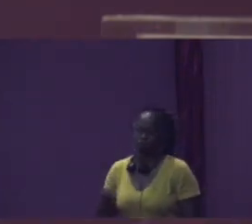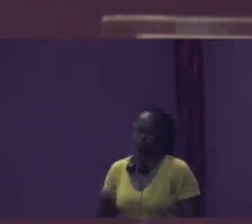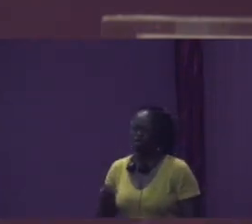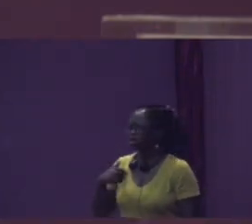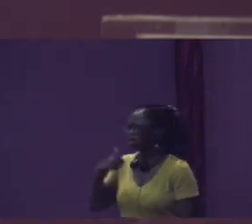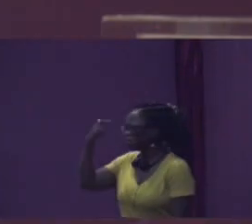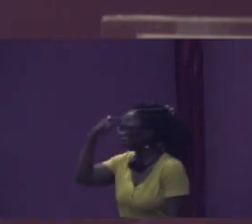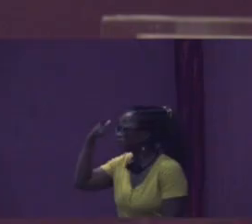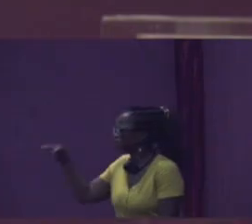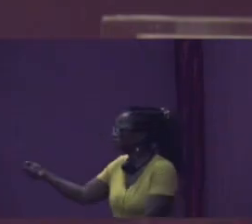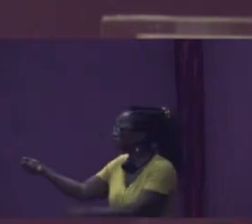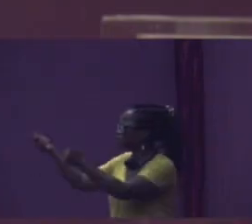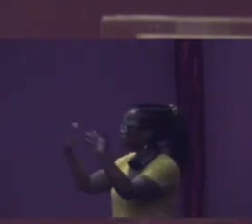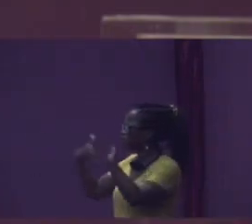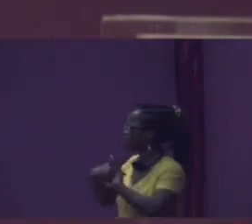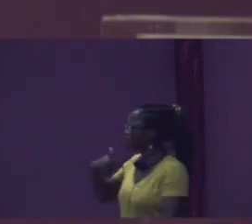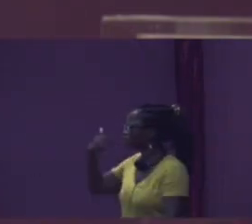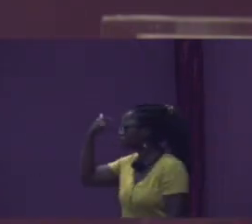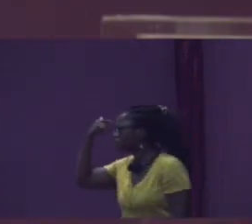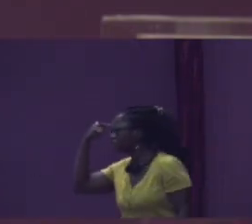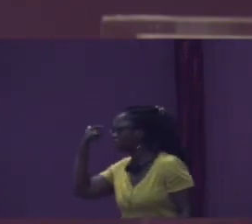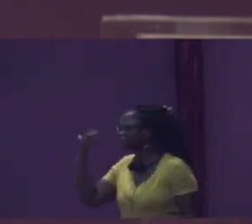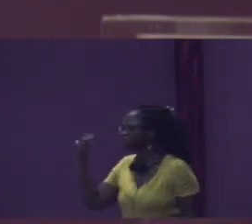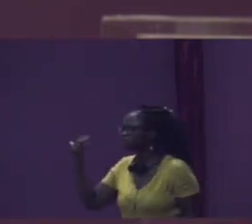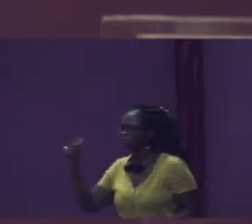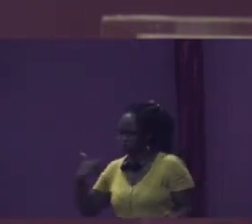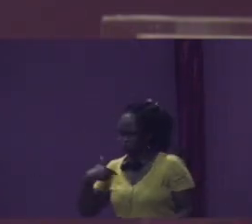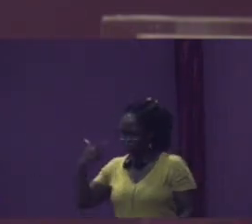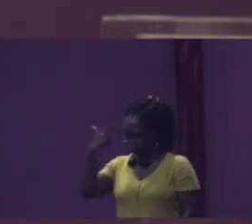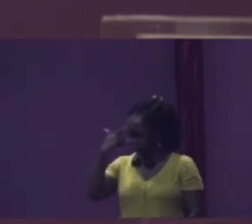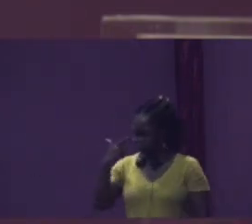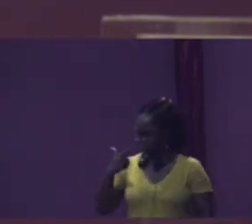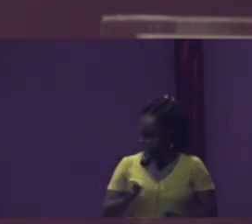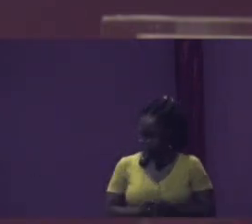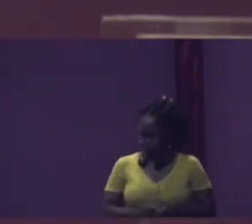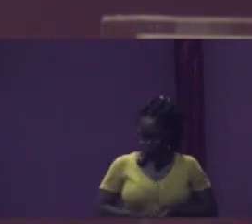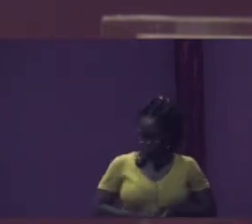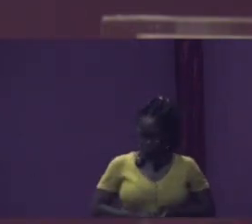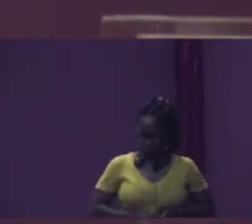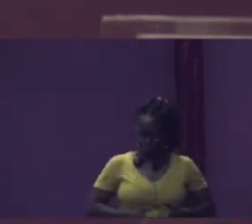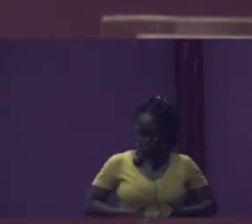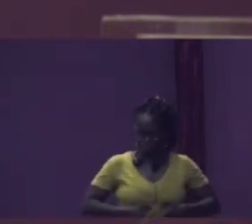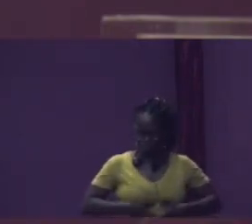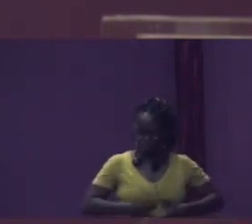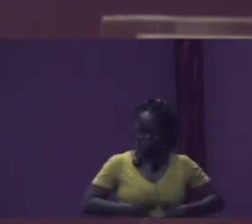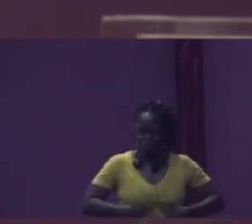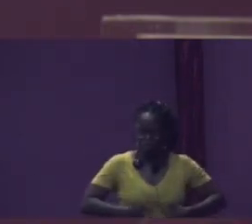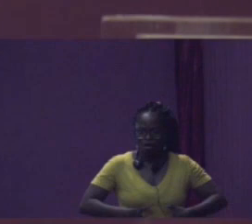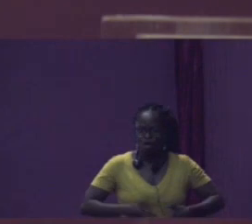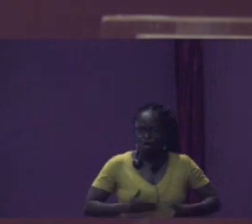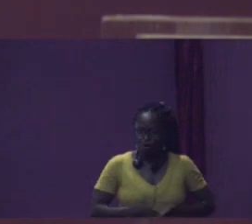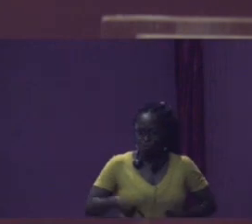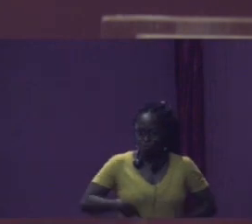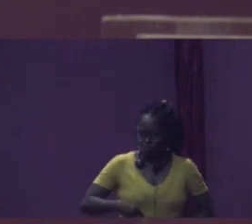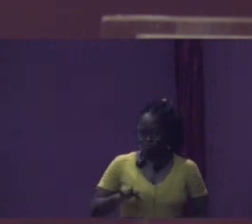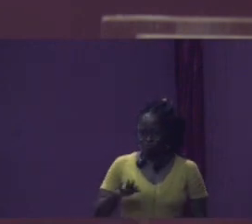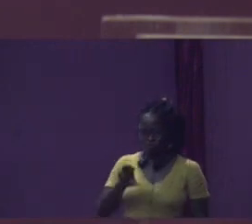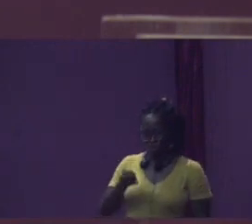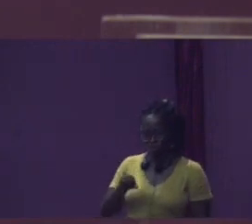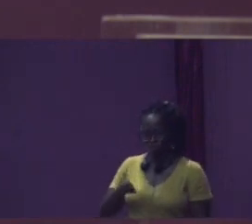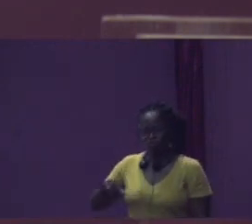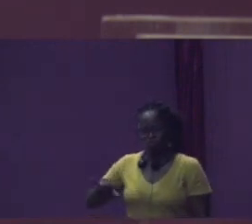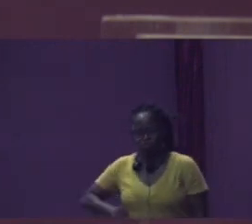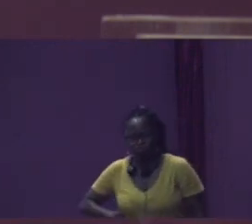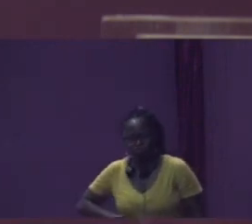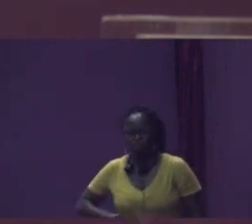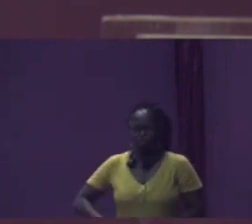você descreveu como um caso que faz ocitocina, começa o sofrimento fetal, tem que fazer uma